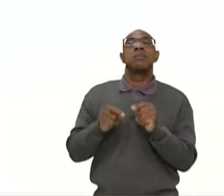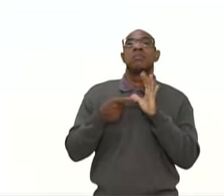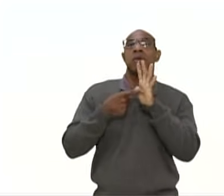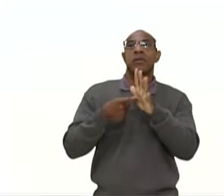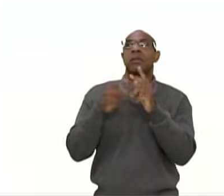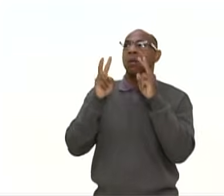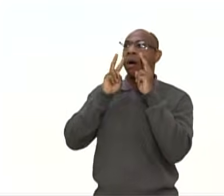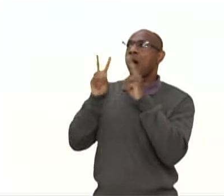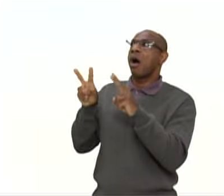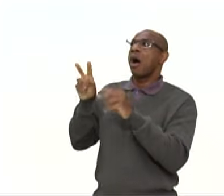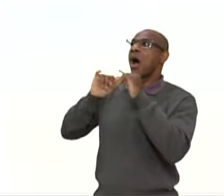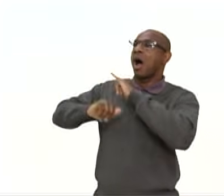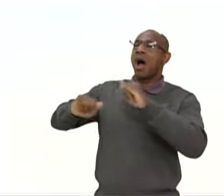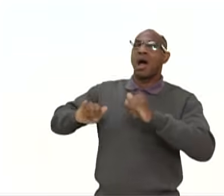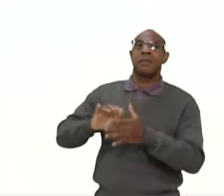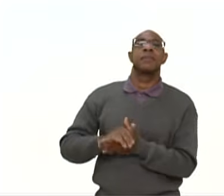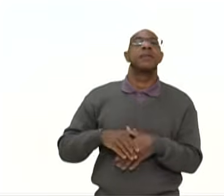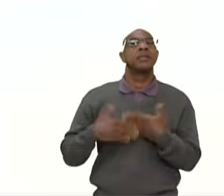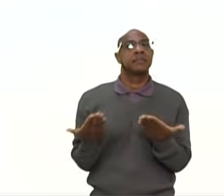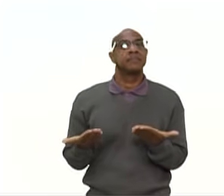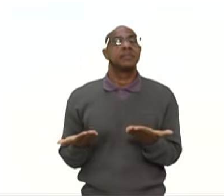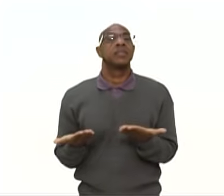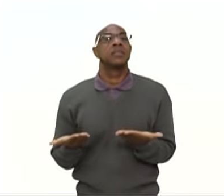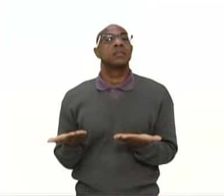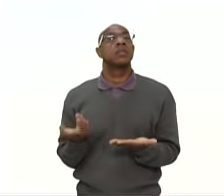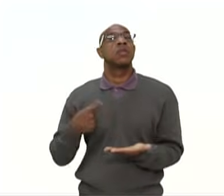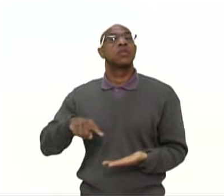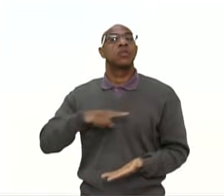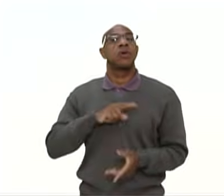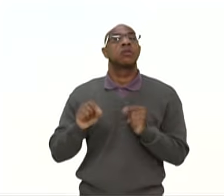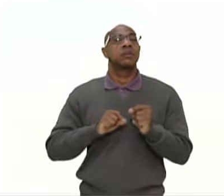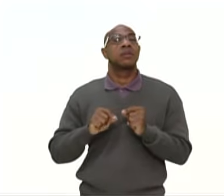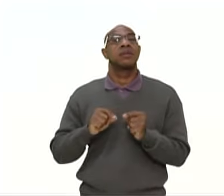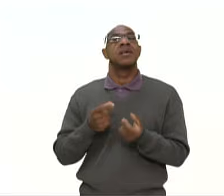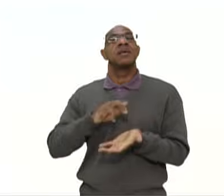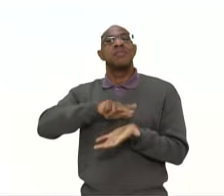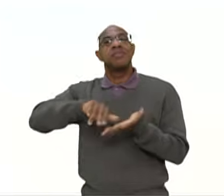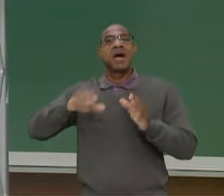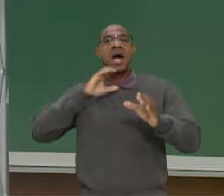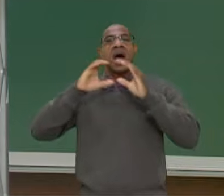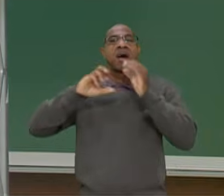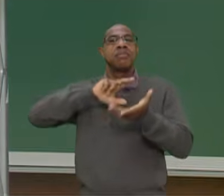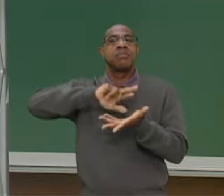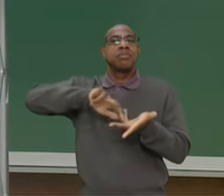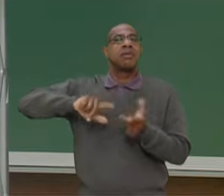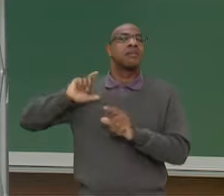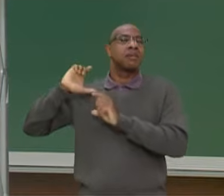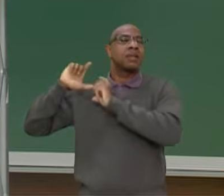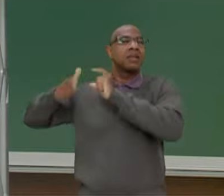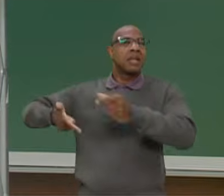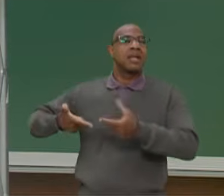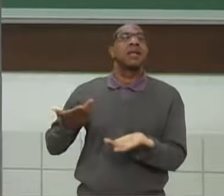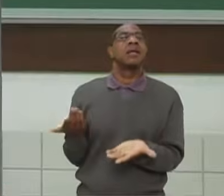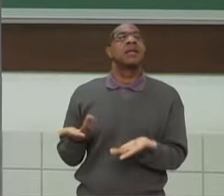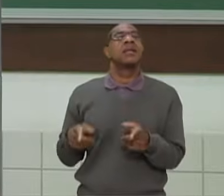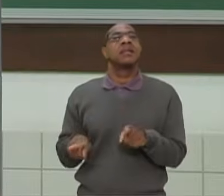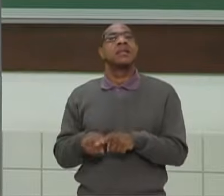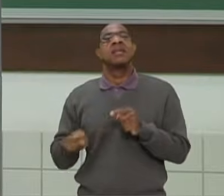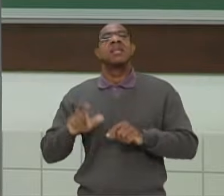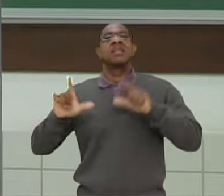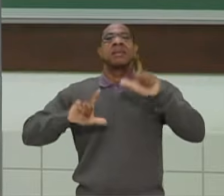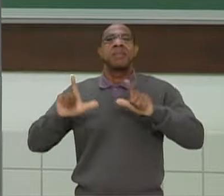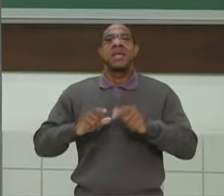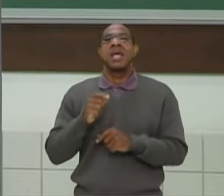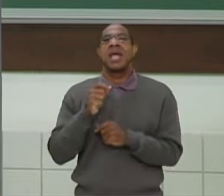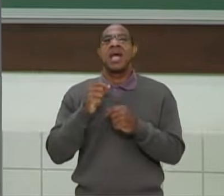e eventualmente educar. Então, a gente falou dos meios de comunicação, dos tradicionais e dos contemporâneos, TV,